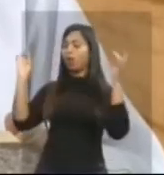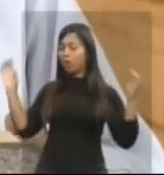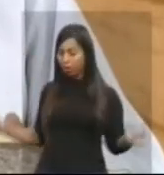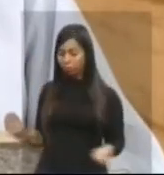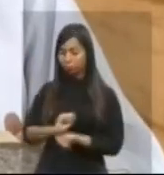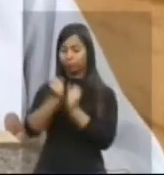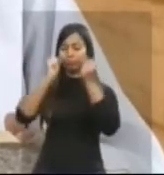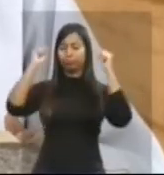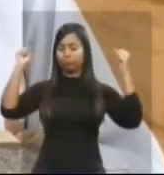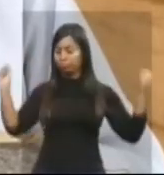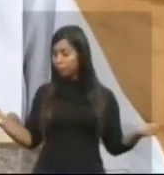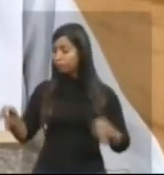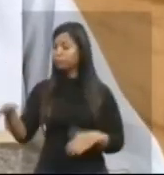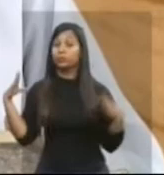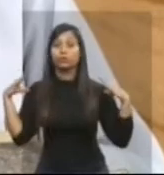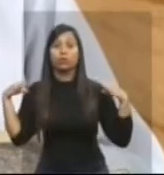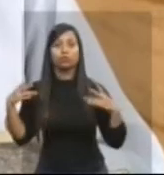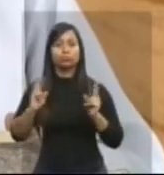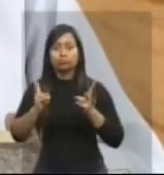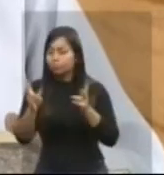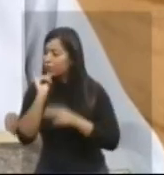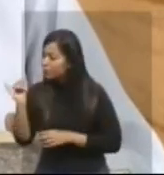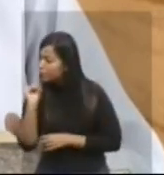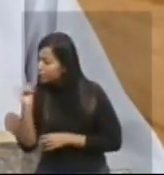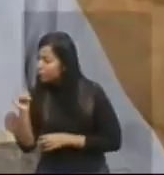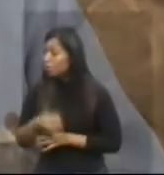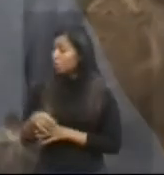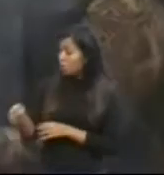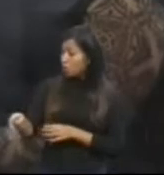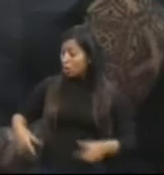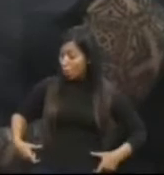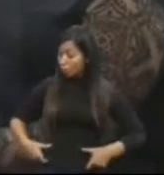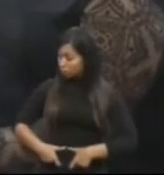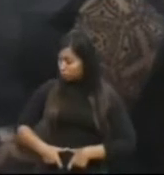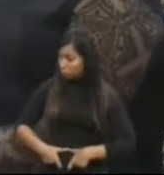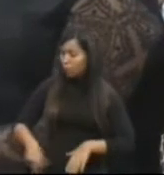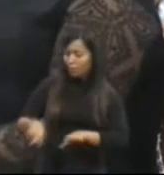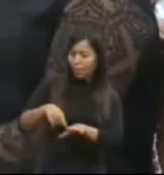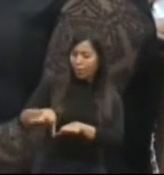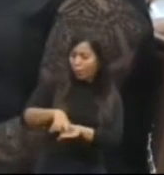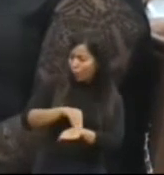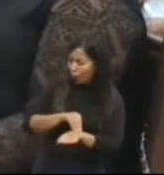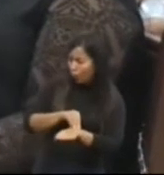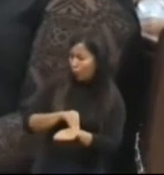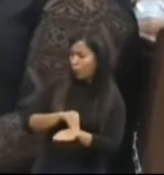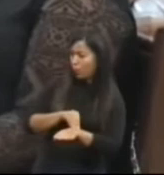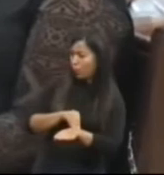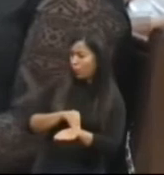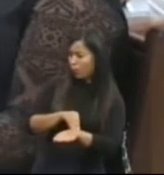das mãos. O anjo continuou: "Coloca o cinto e calça tuas